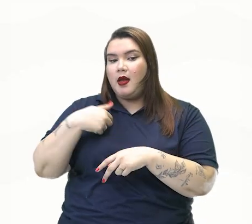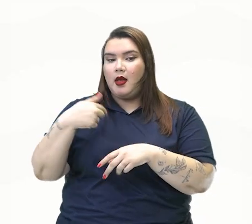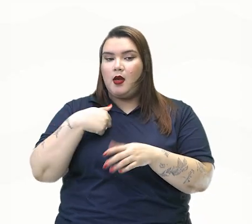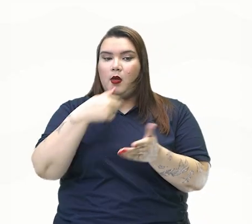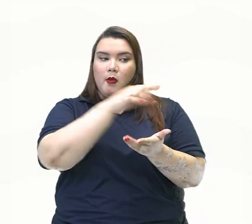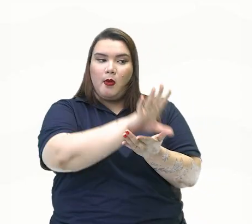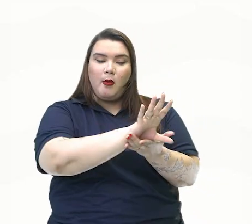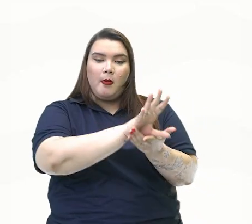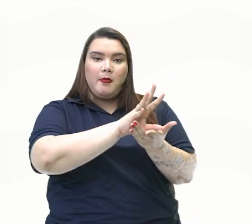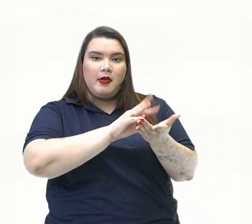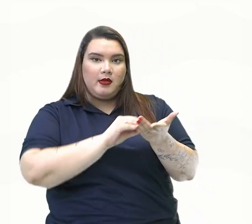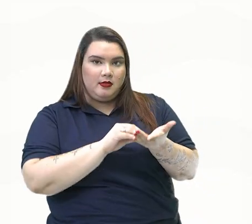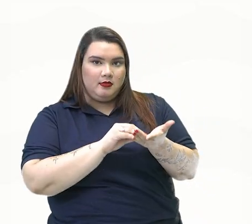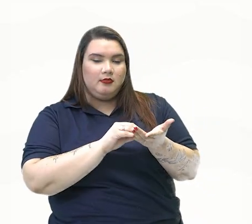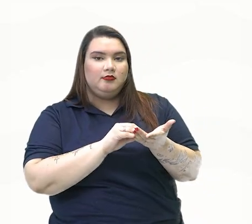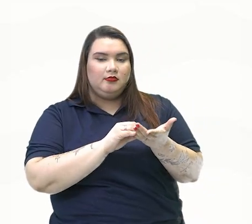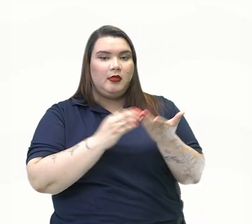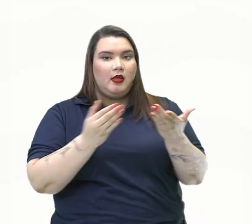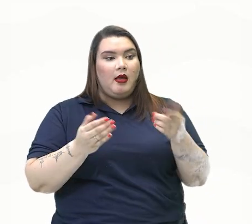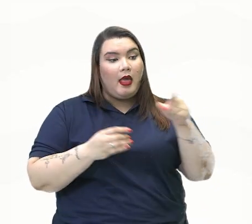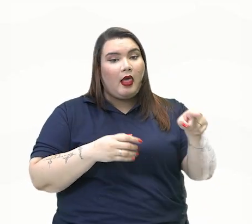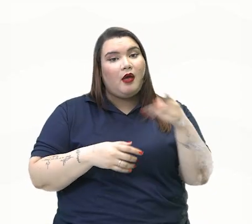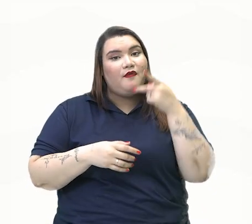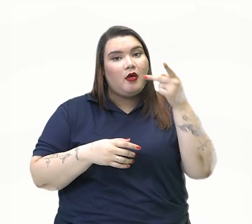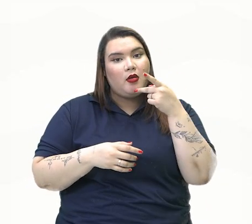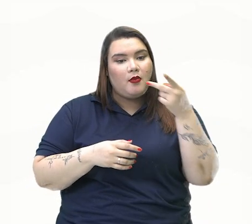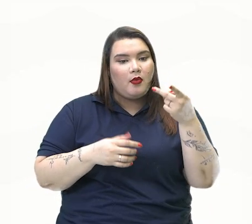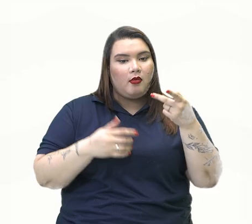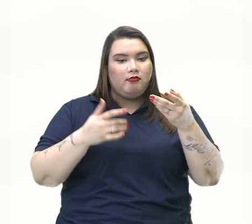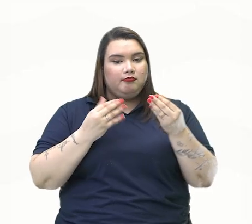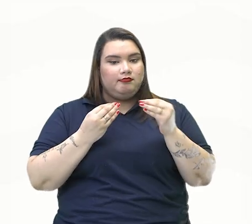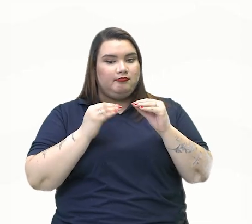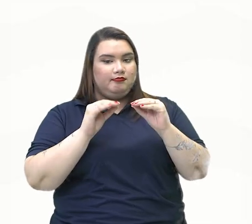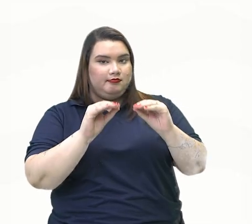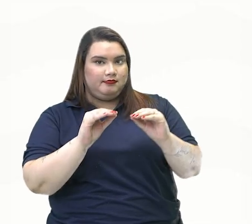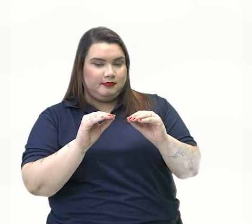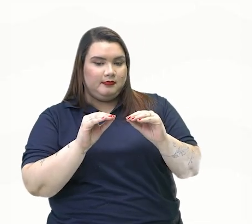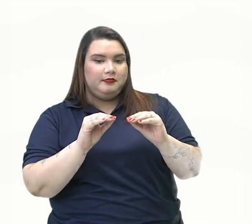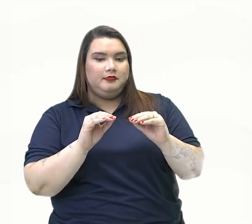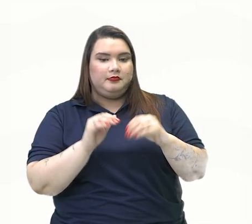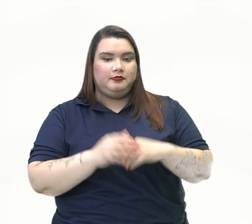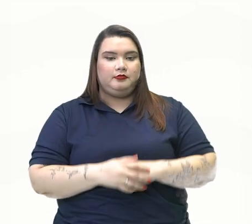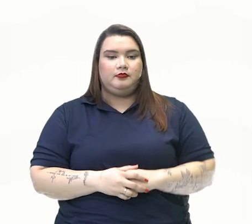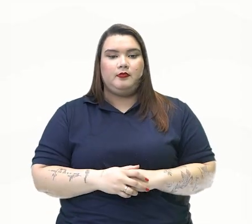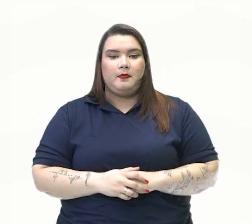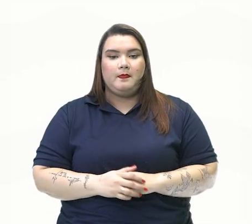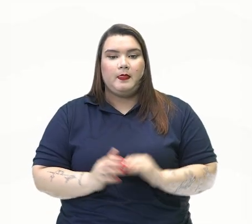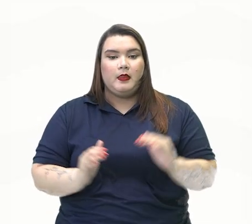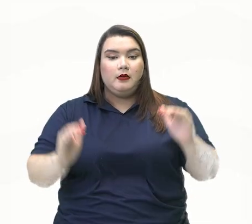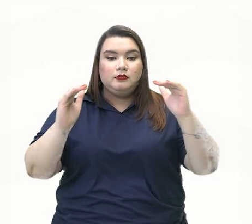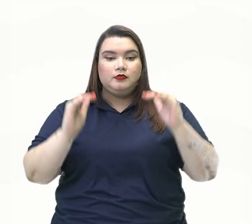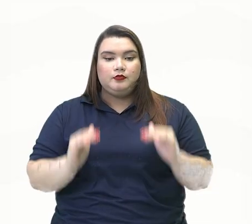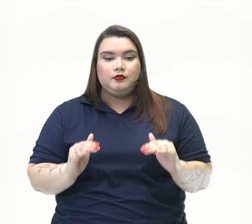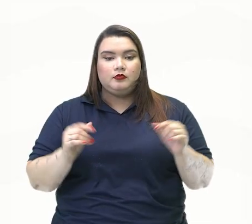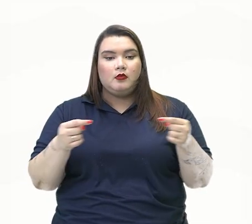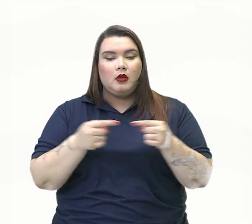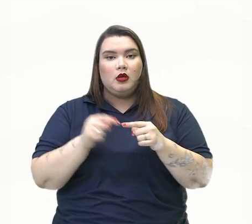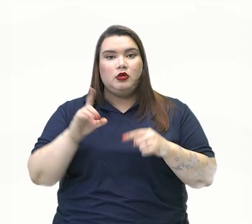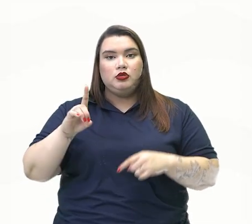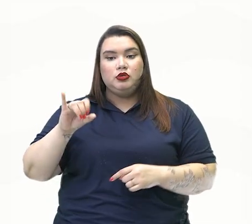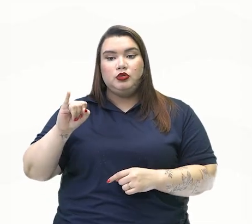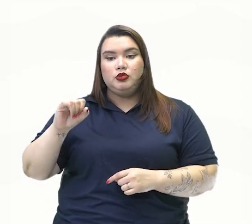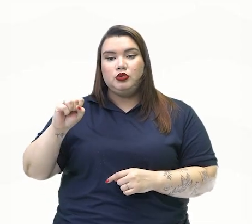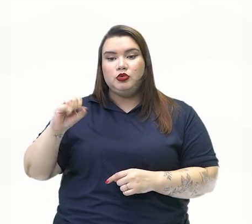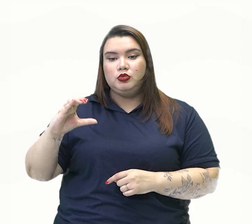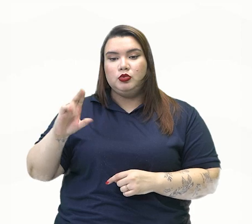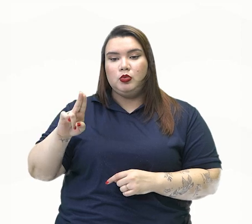pessoa falou. Ela disse, eu gosto de chocolate. Isso é discurso indireto, direct speech. Aí o discurso indireto é quando eu vou